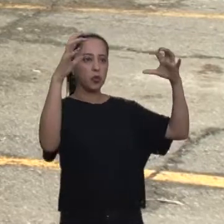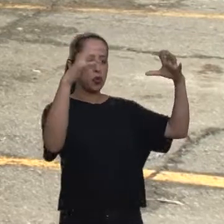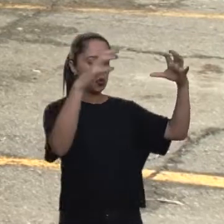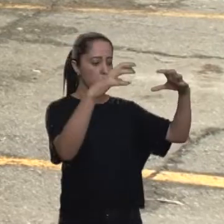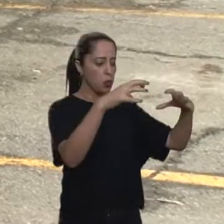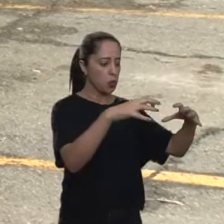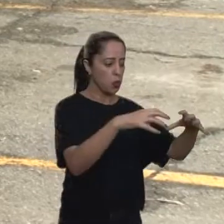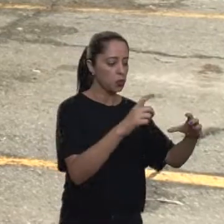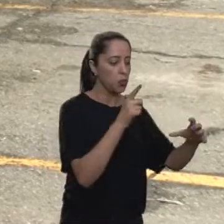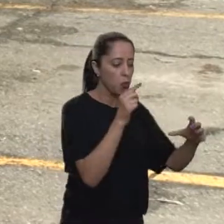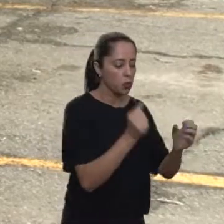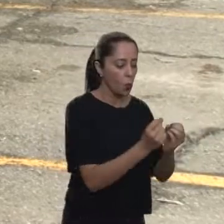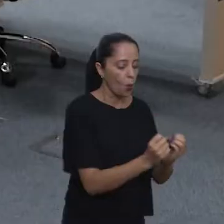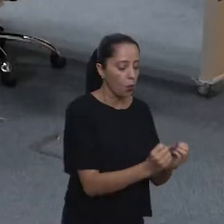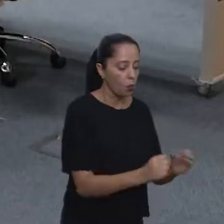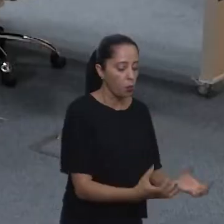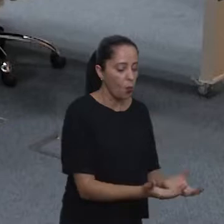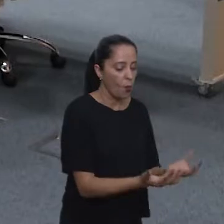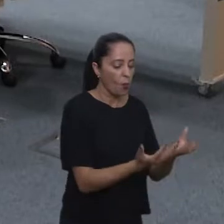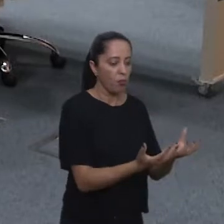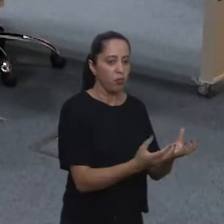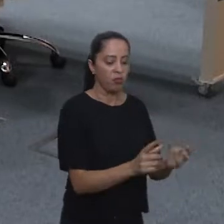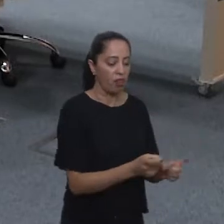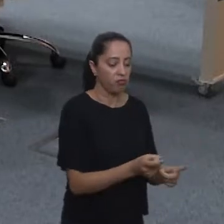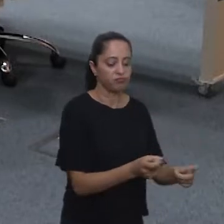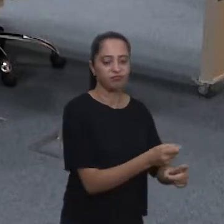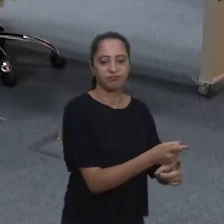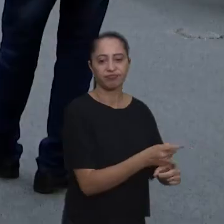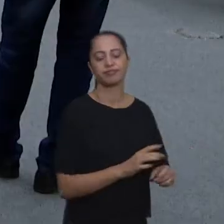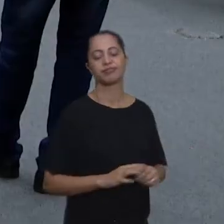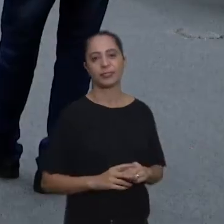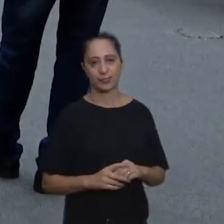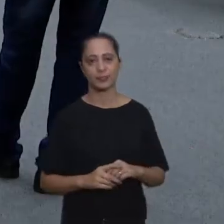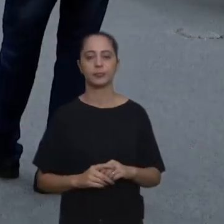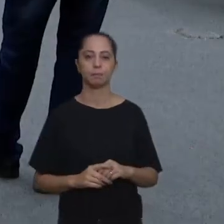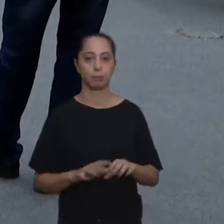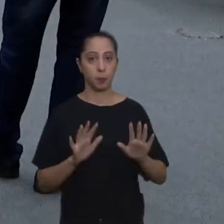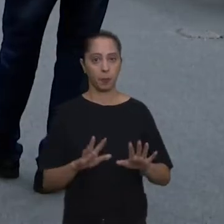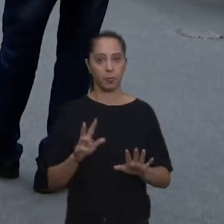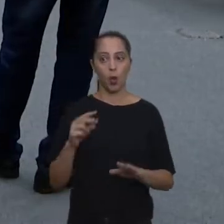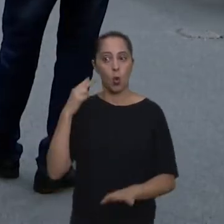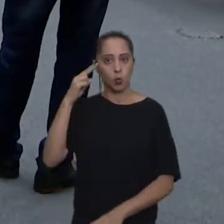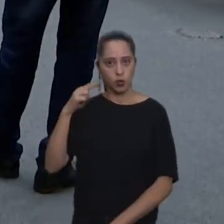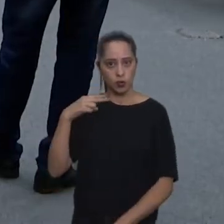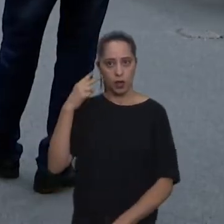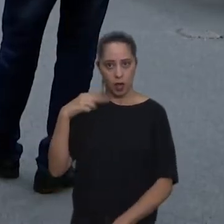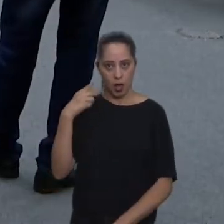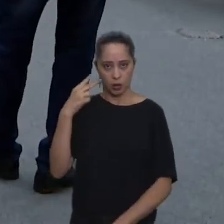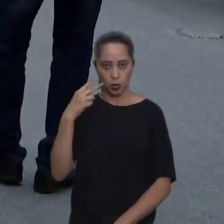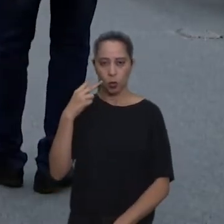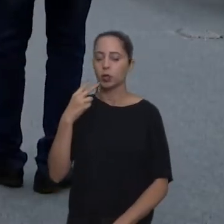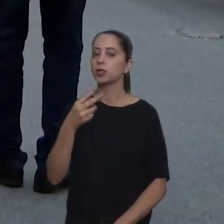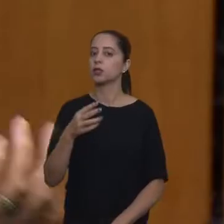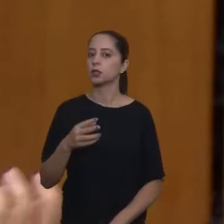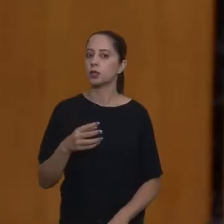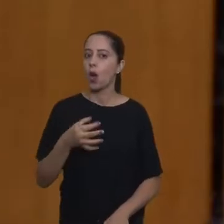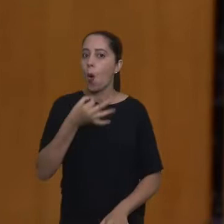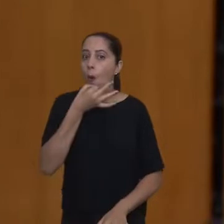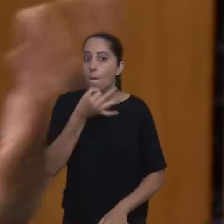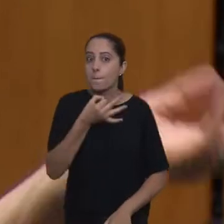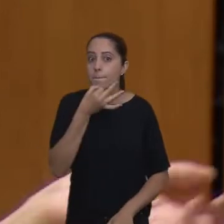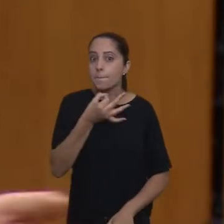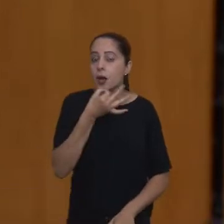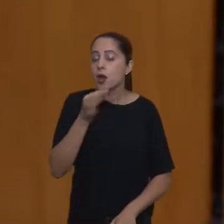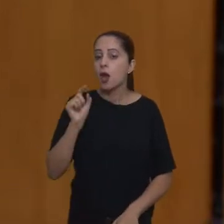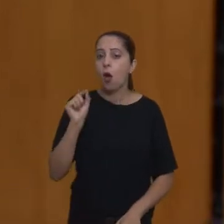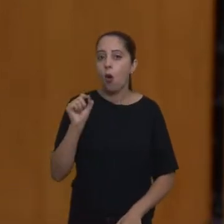nesses locais pode ter. Os parlamentares têm acompanhado de perto os registros de casos de dengue na cidade. Para a